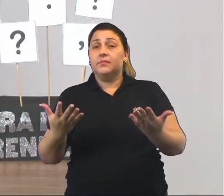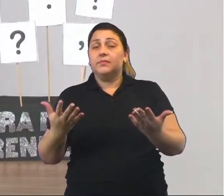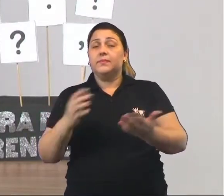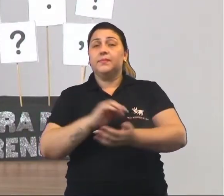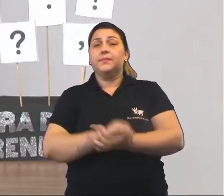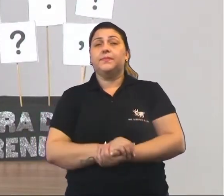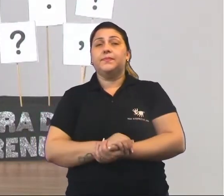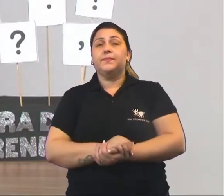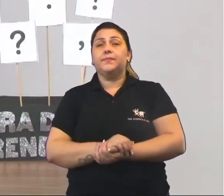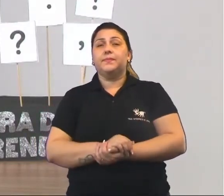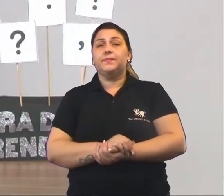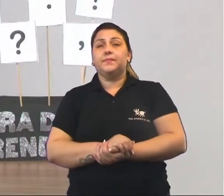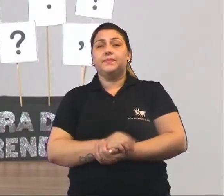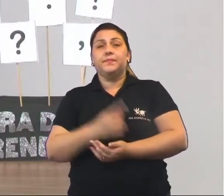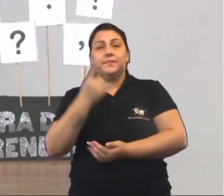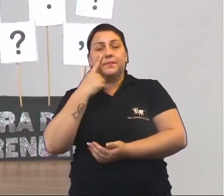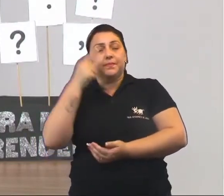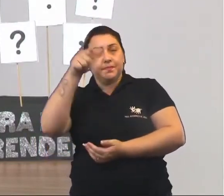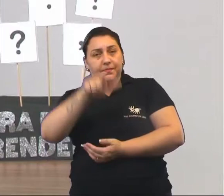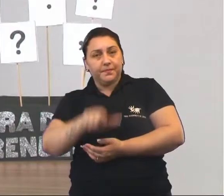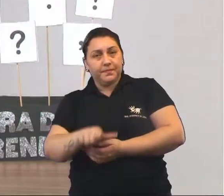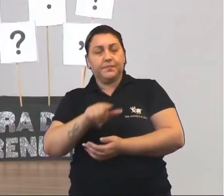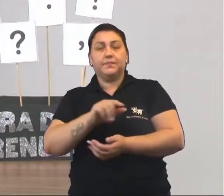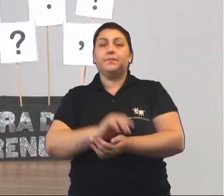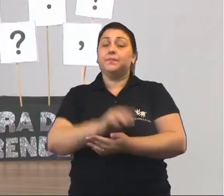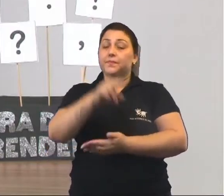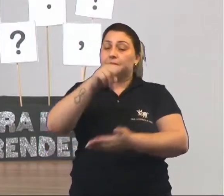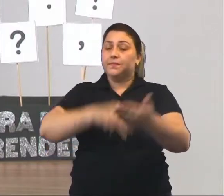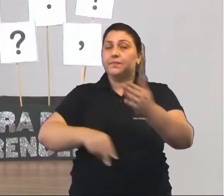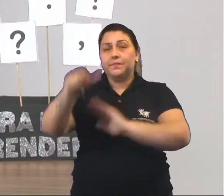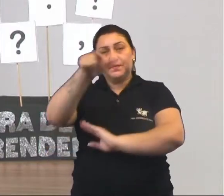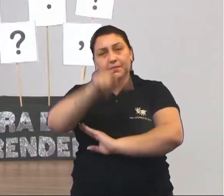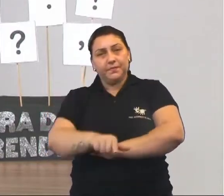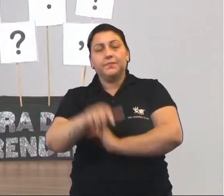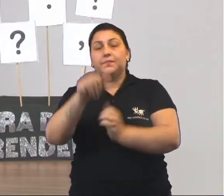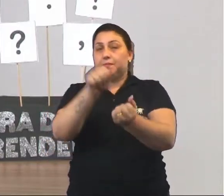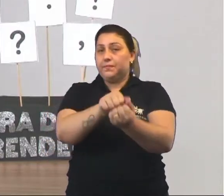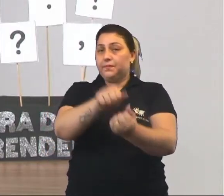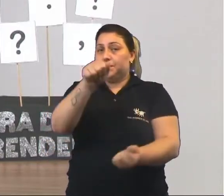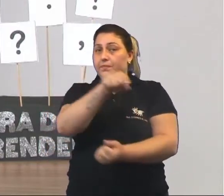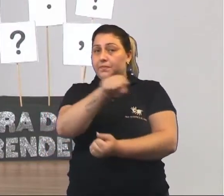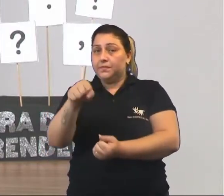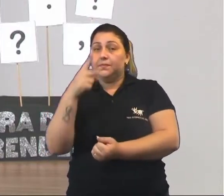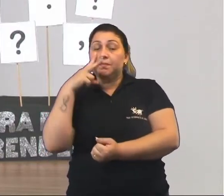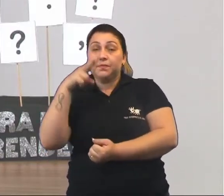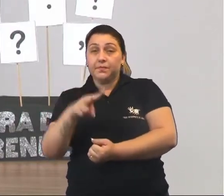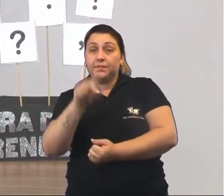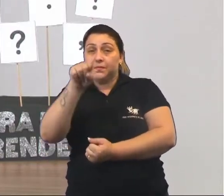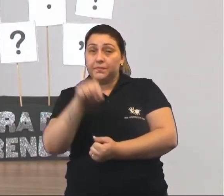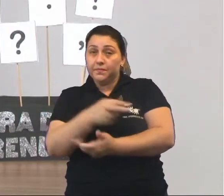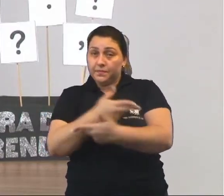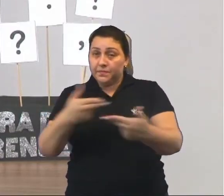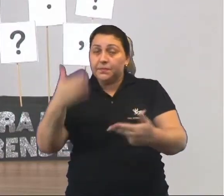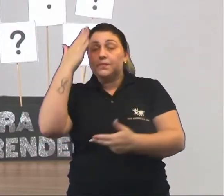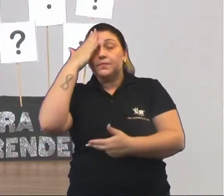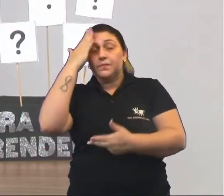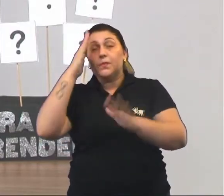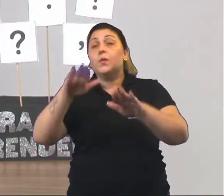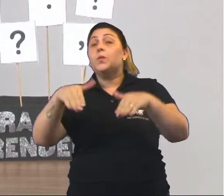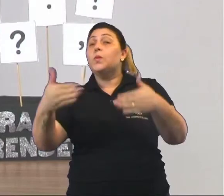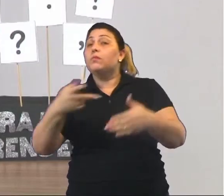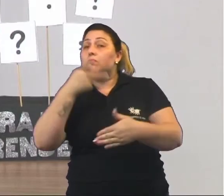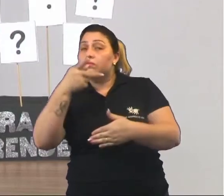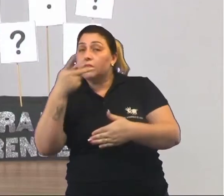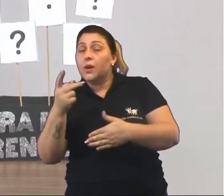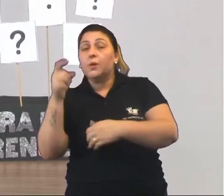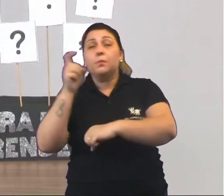turma? Vamos repetir novamente? Vamos ler novamente lá no cartaz para vocês verem a pontuação e entenderem de qual fala,